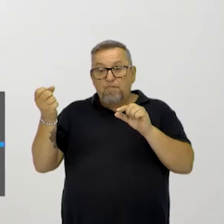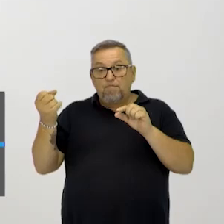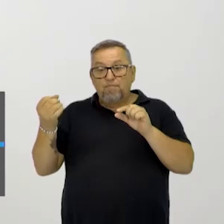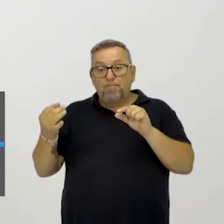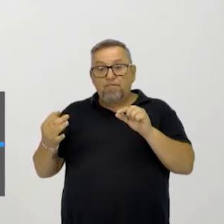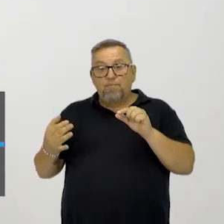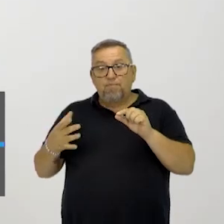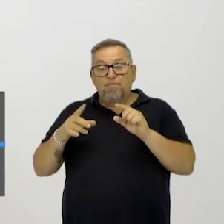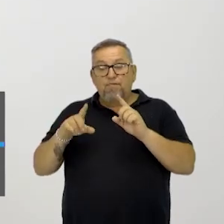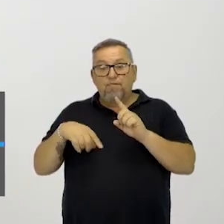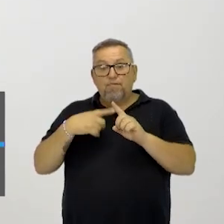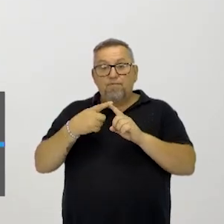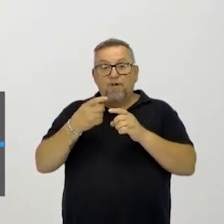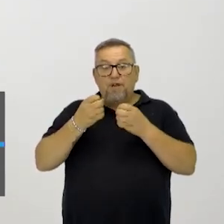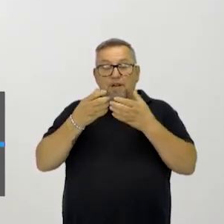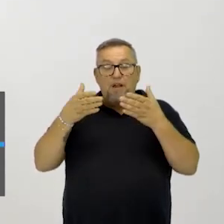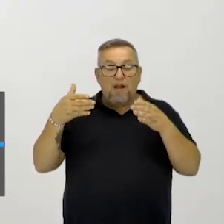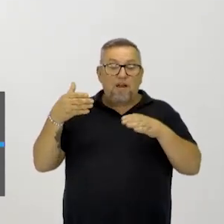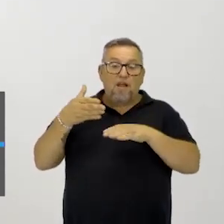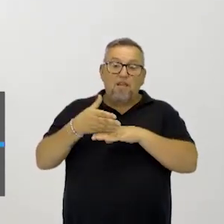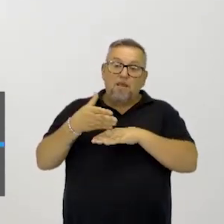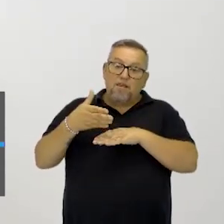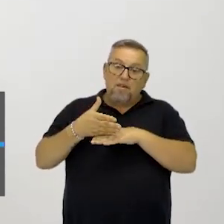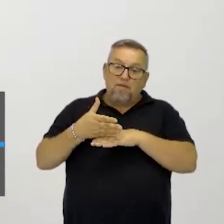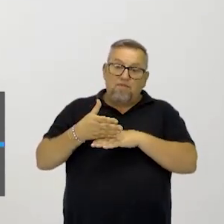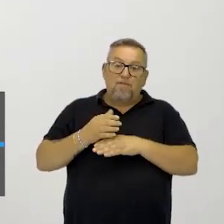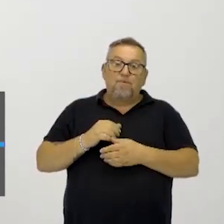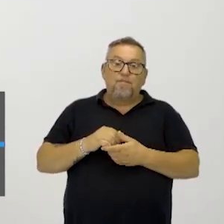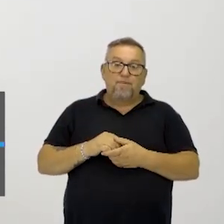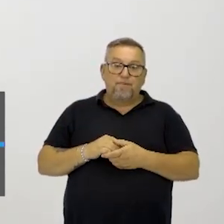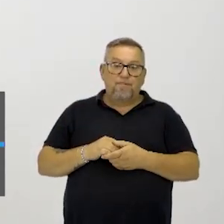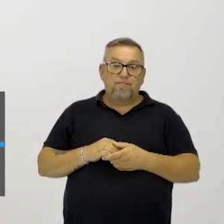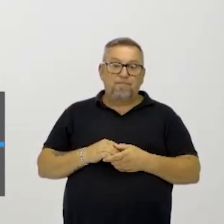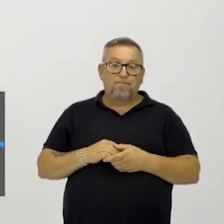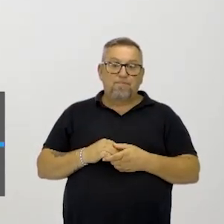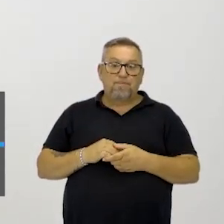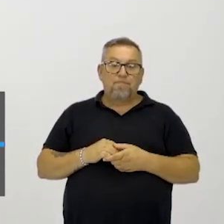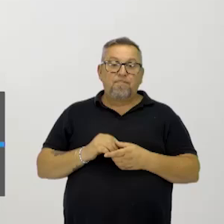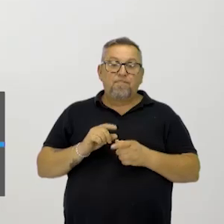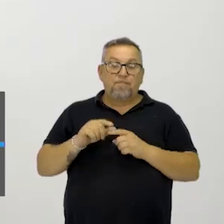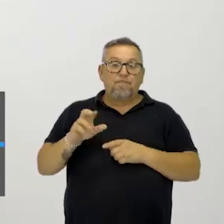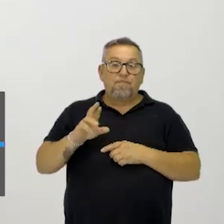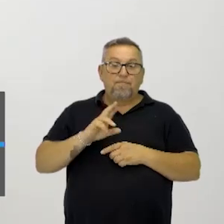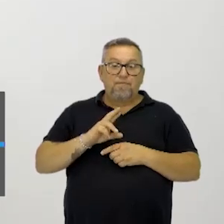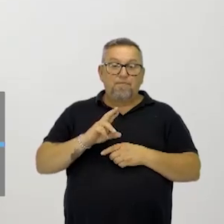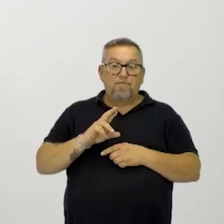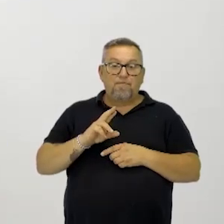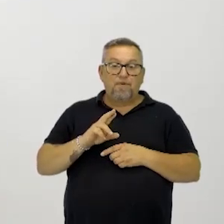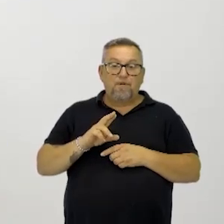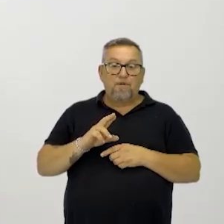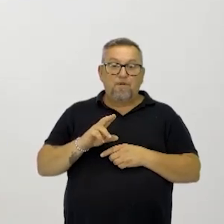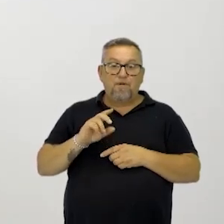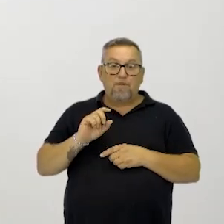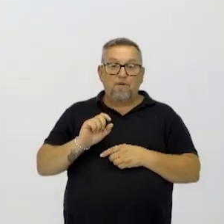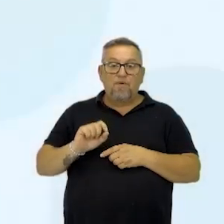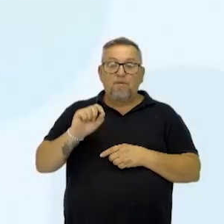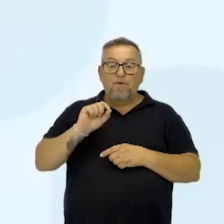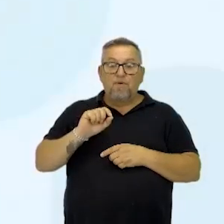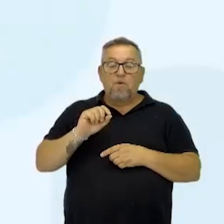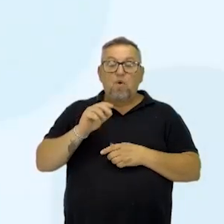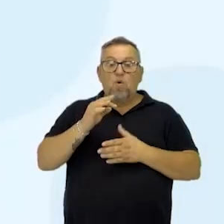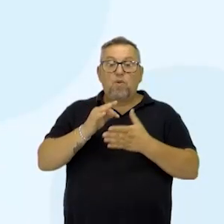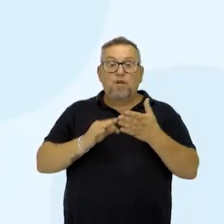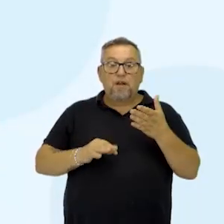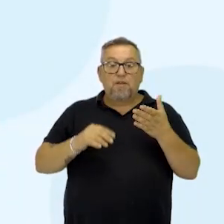explicação de uma maneira mais, vamos dizer assim, acessível à população. Então, ficou fácil aí. Então, a resposta é sempre o texto